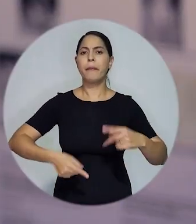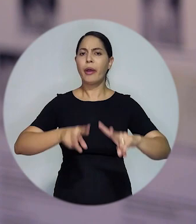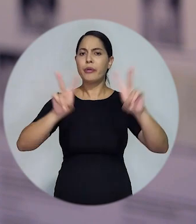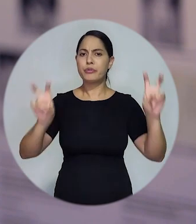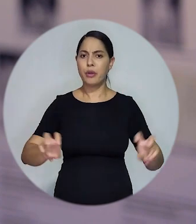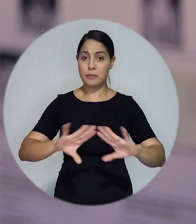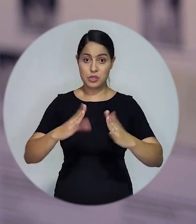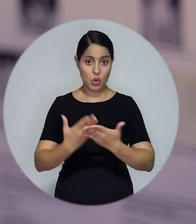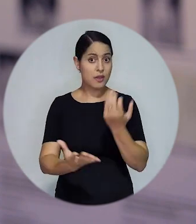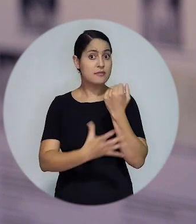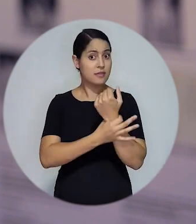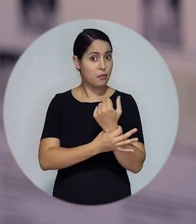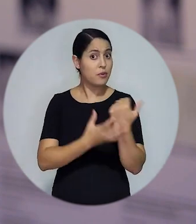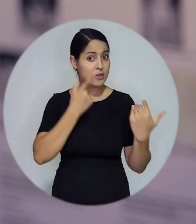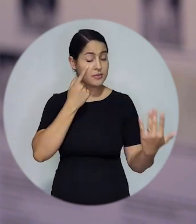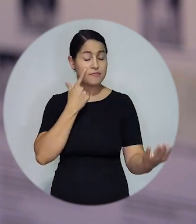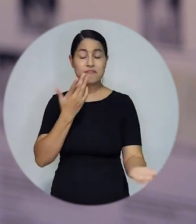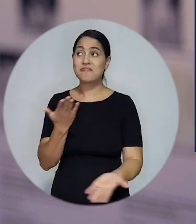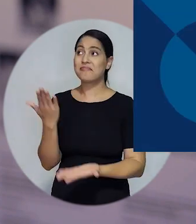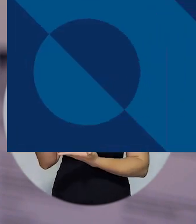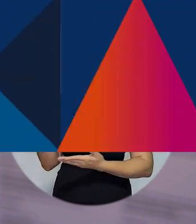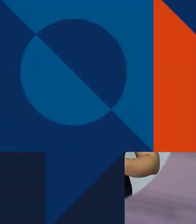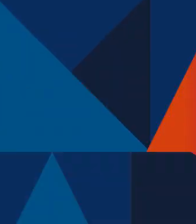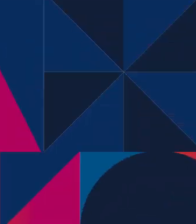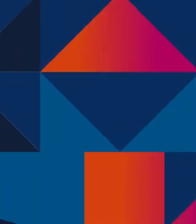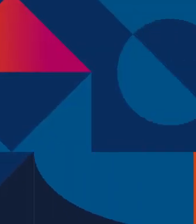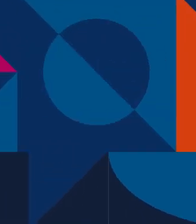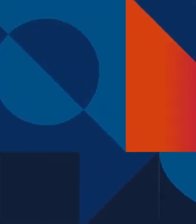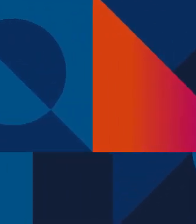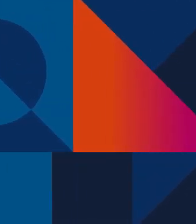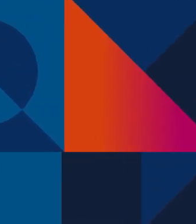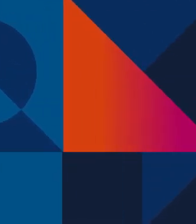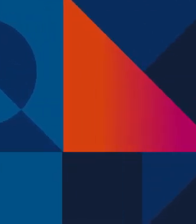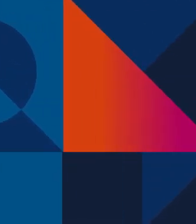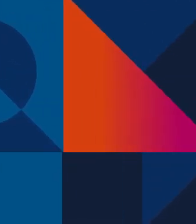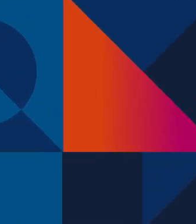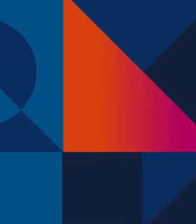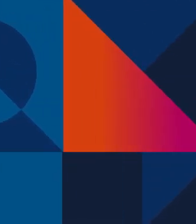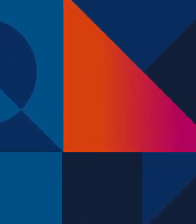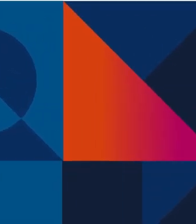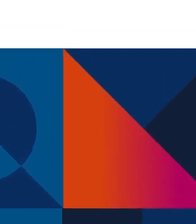discutir a situação da segurança nas escolas. Acompanhe.